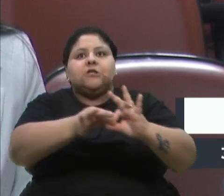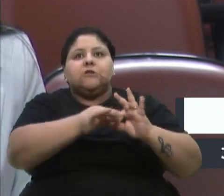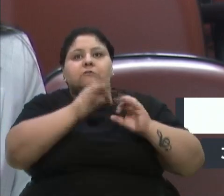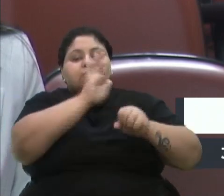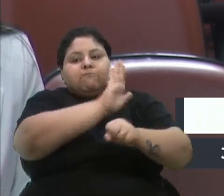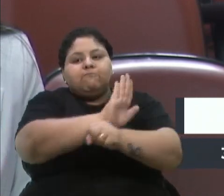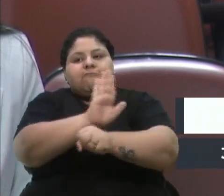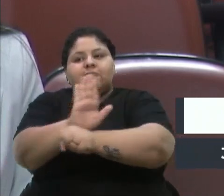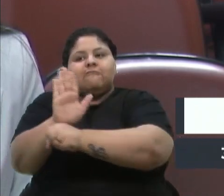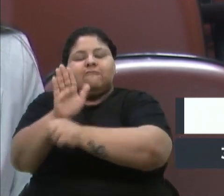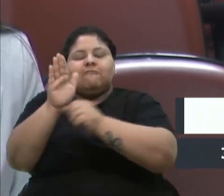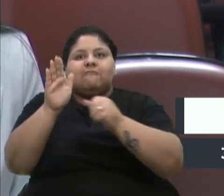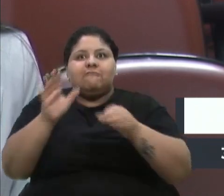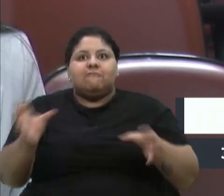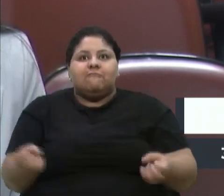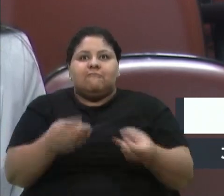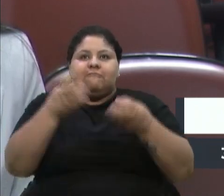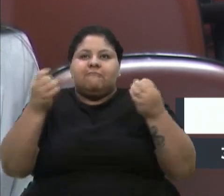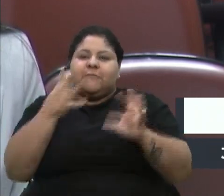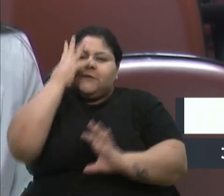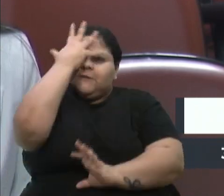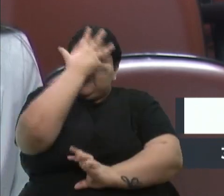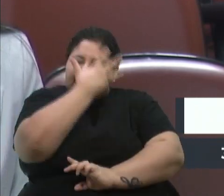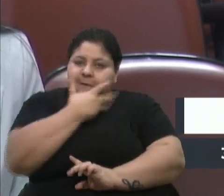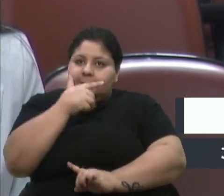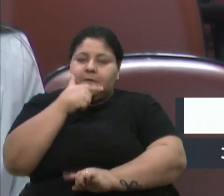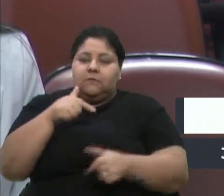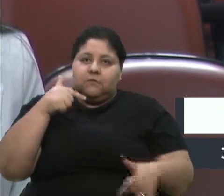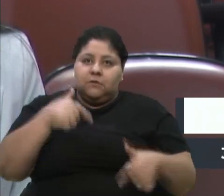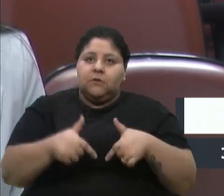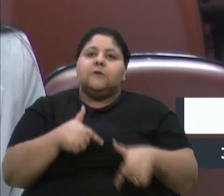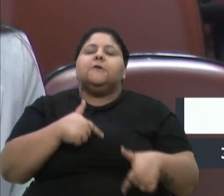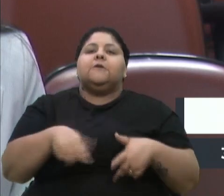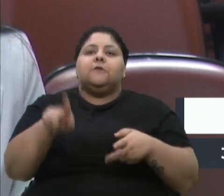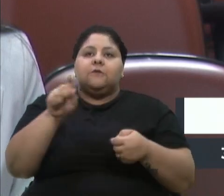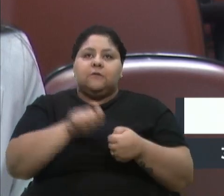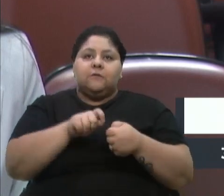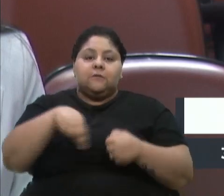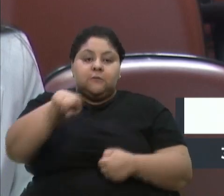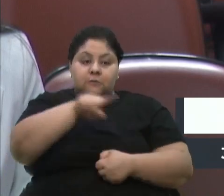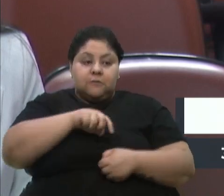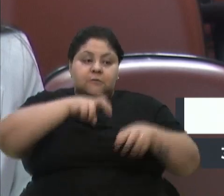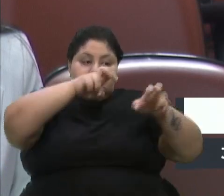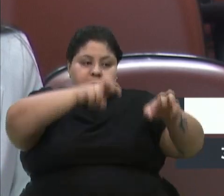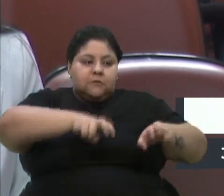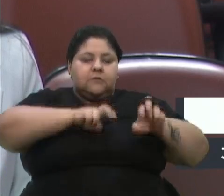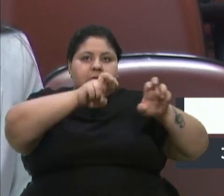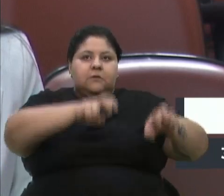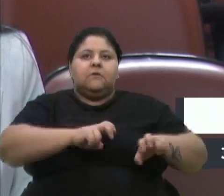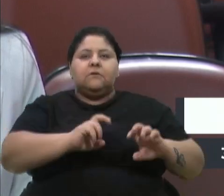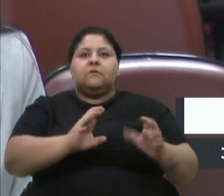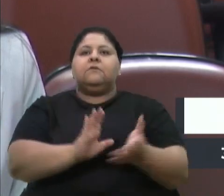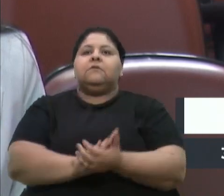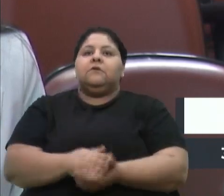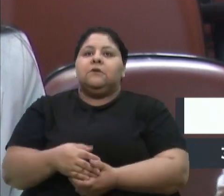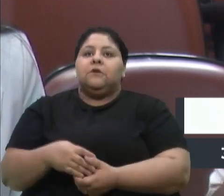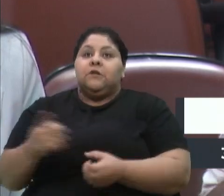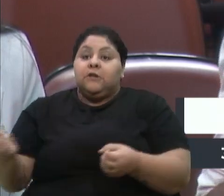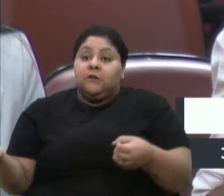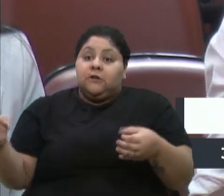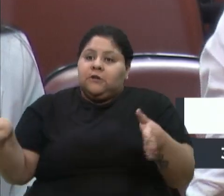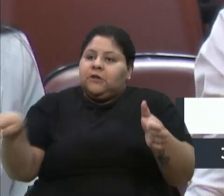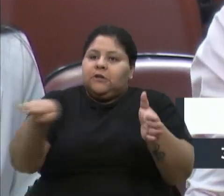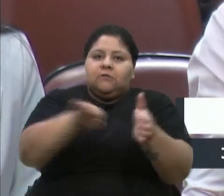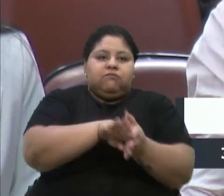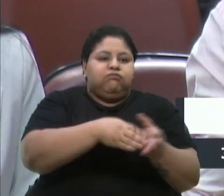e sai uma festa muito linda, é um trabalho muito lindo feito pelo nosso agricultor de Fazenda Souza. Vem gente de todo quanto é